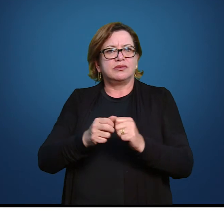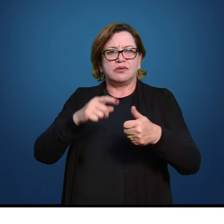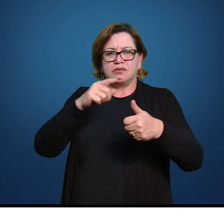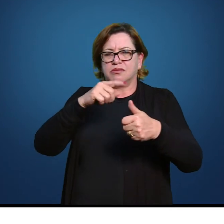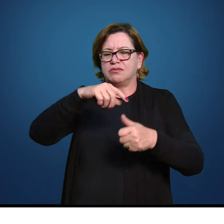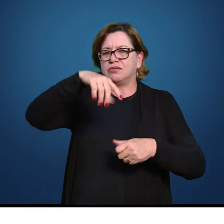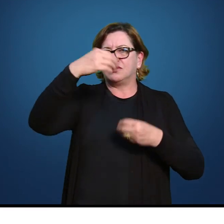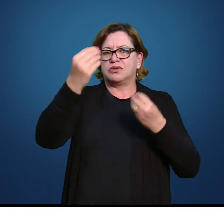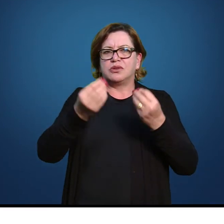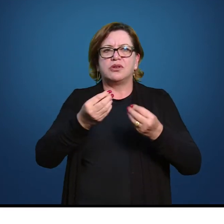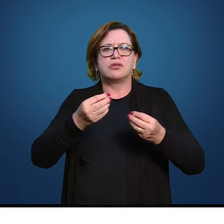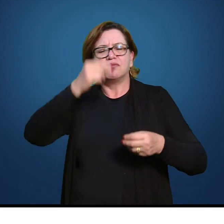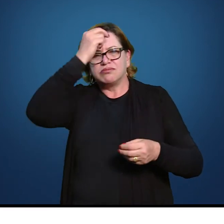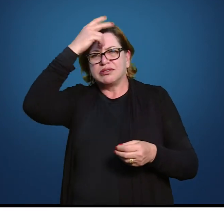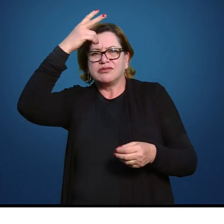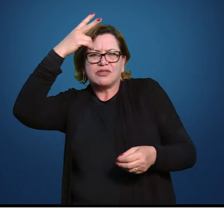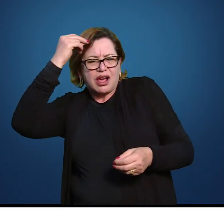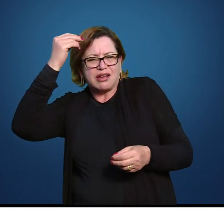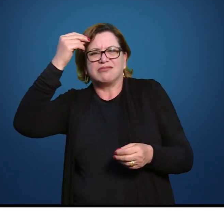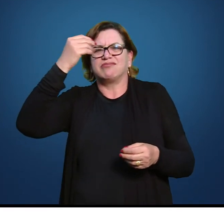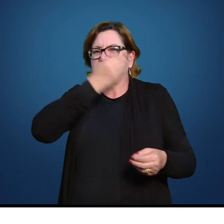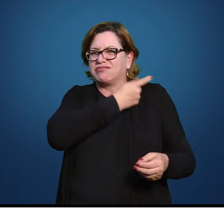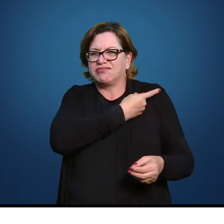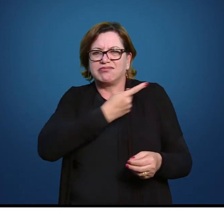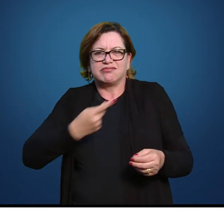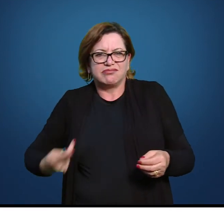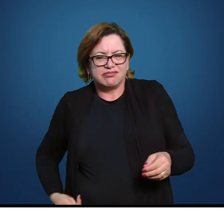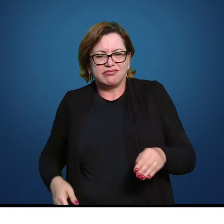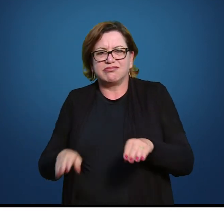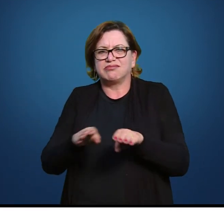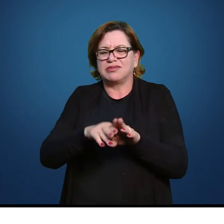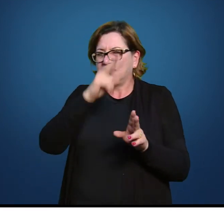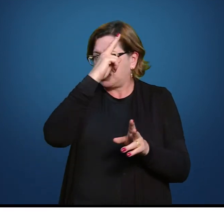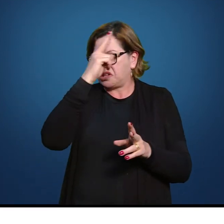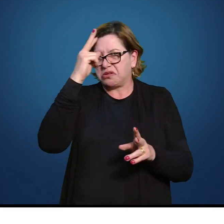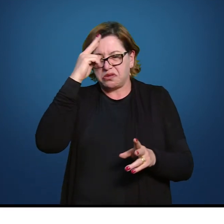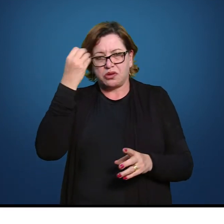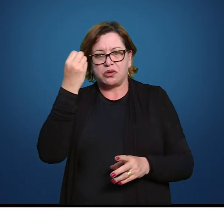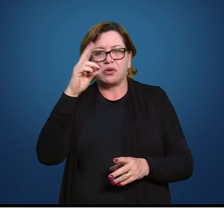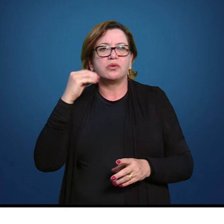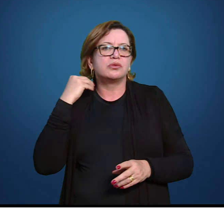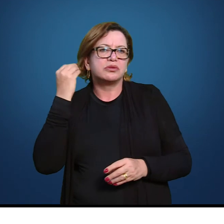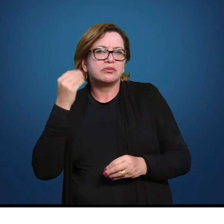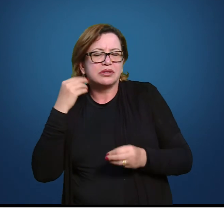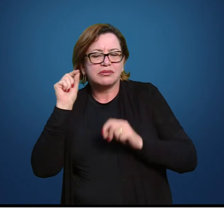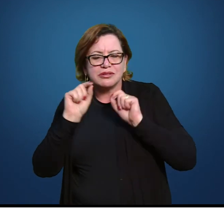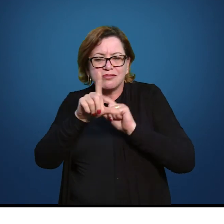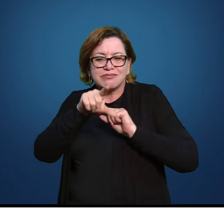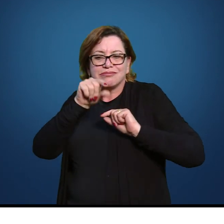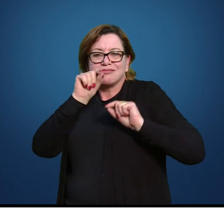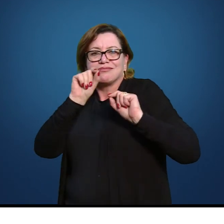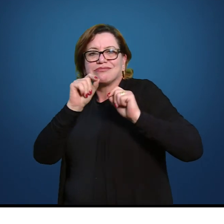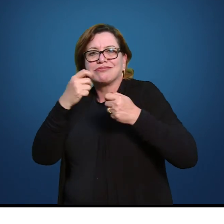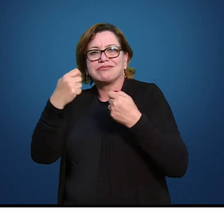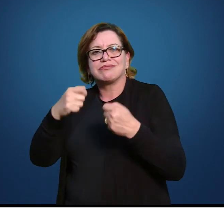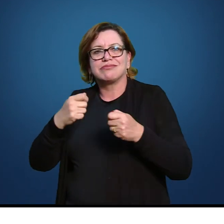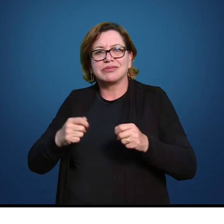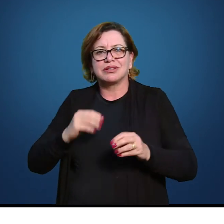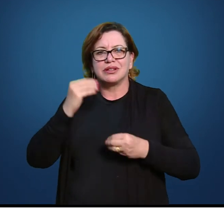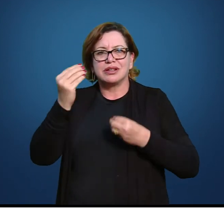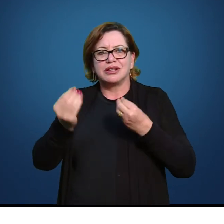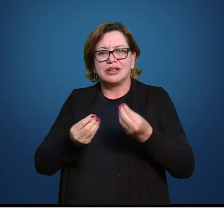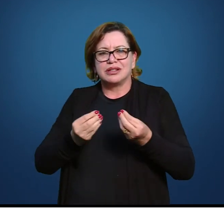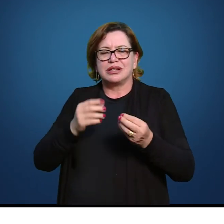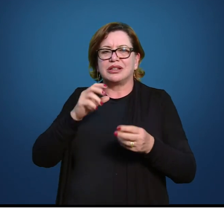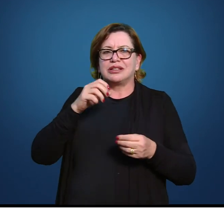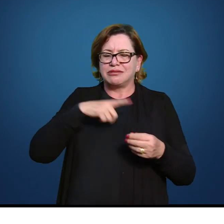executivo, judiciário e legislativo, estejam dentro desse princípio de prioridades para que eles sejam